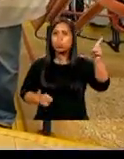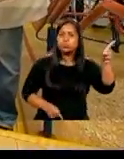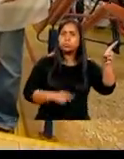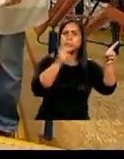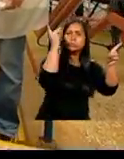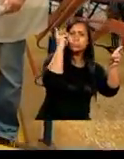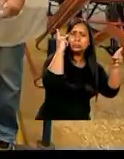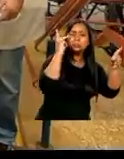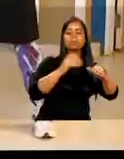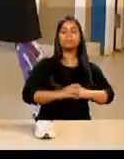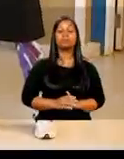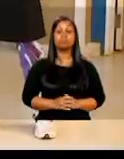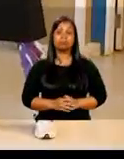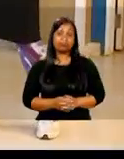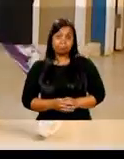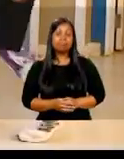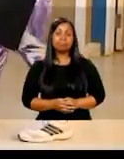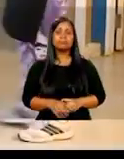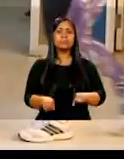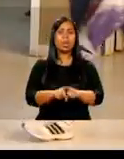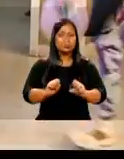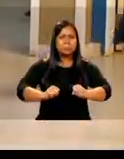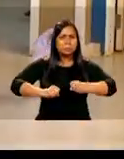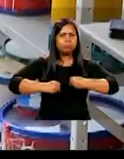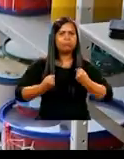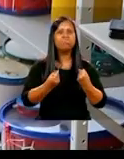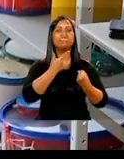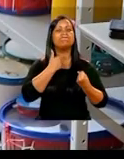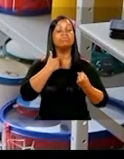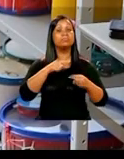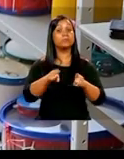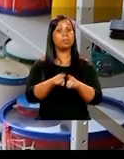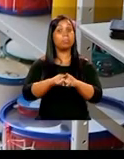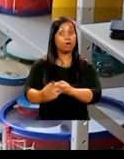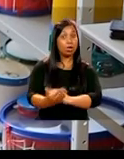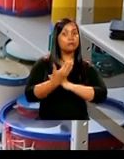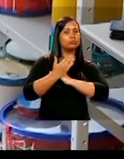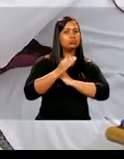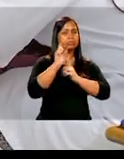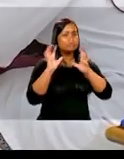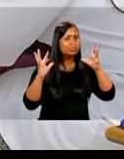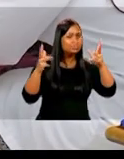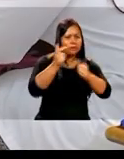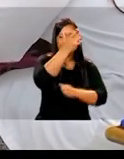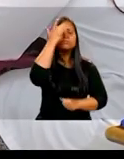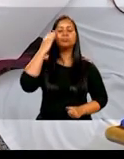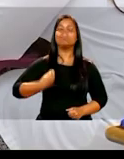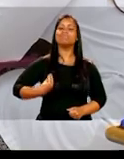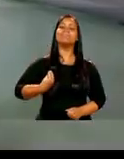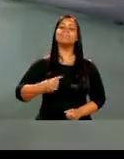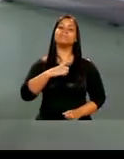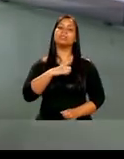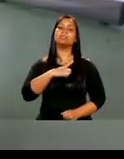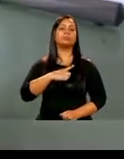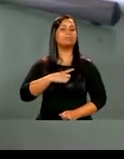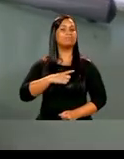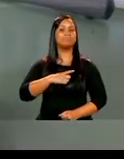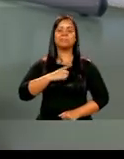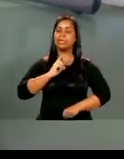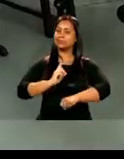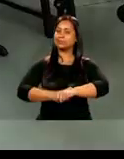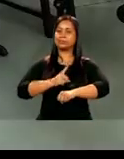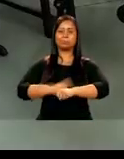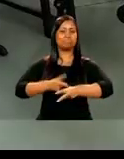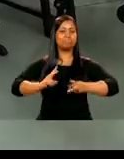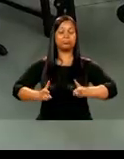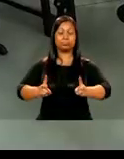de reabilitação, onde a força de vontade e a ajuda das pessoas estão presentes o tempo